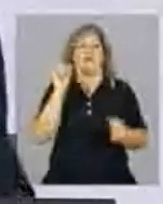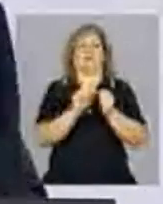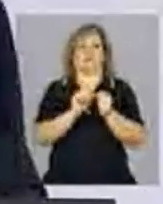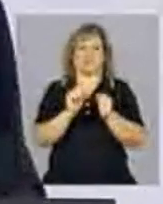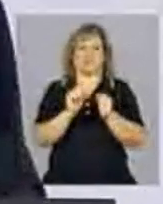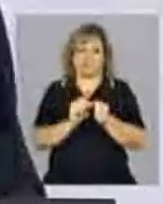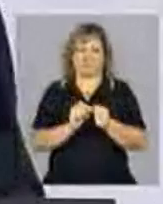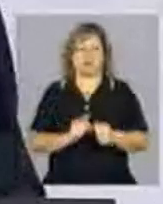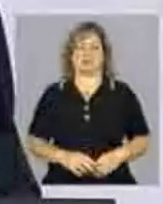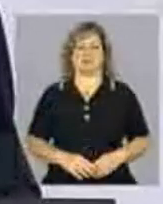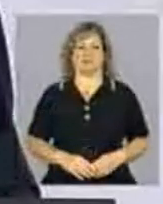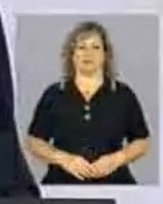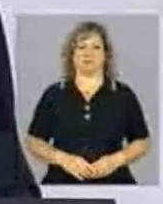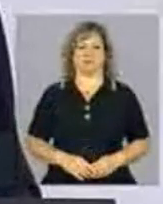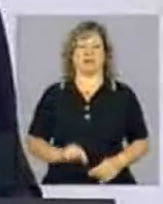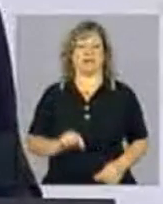criar